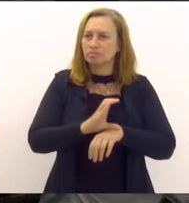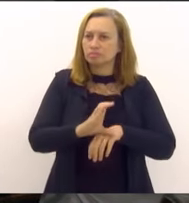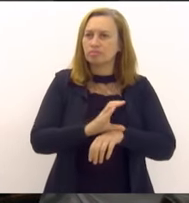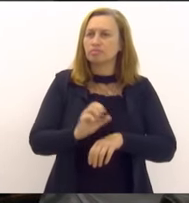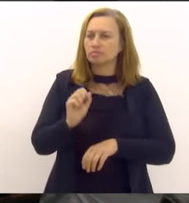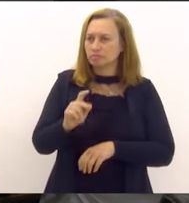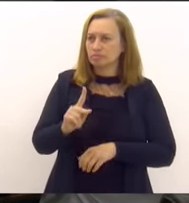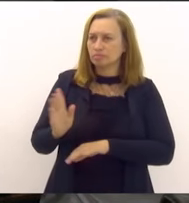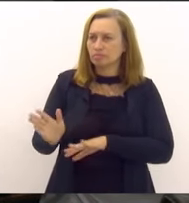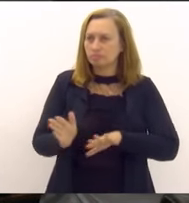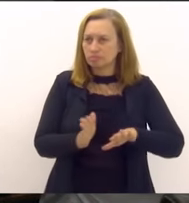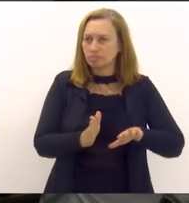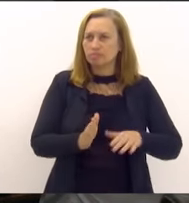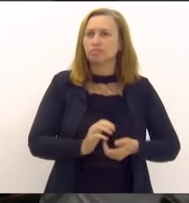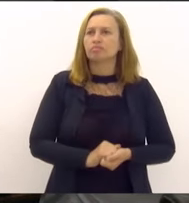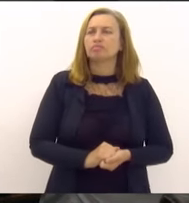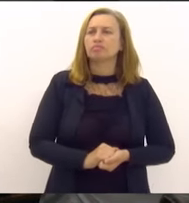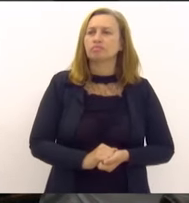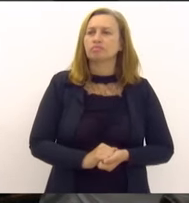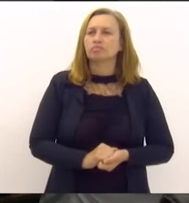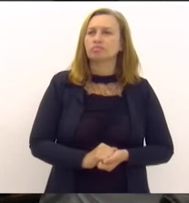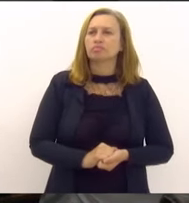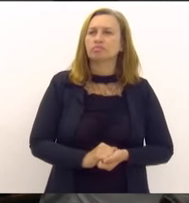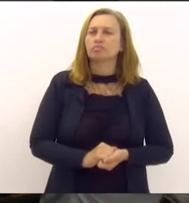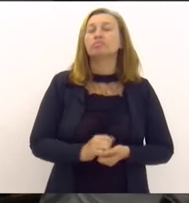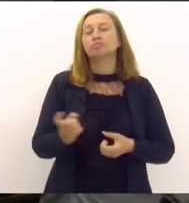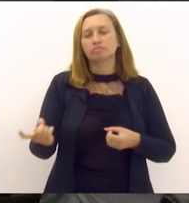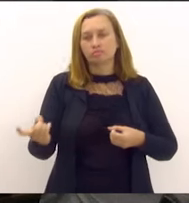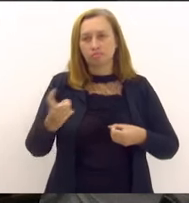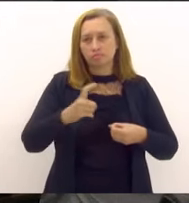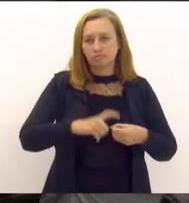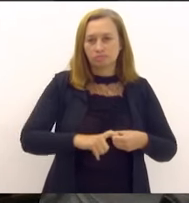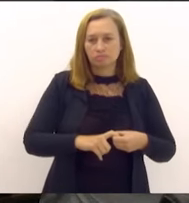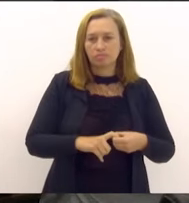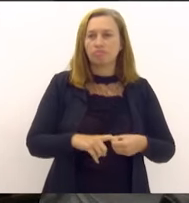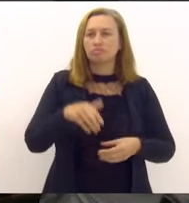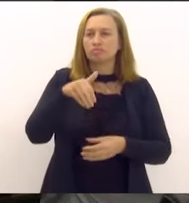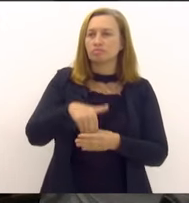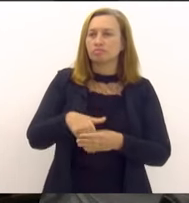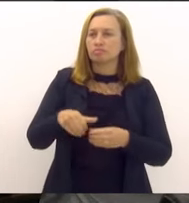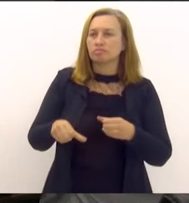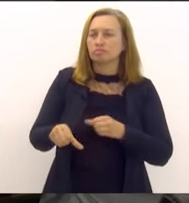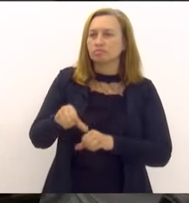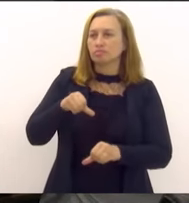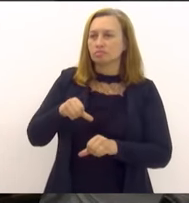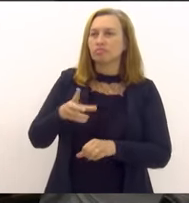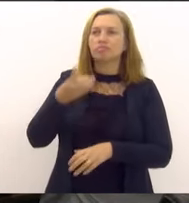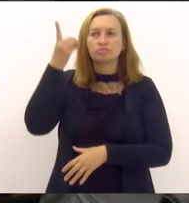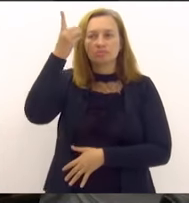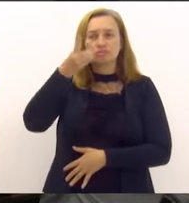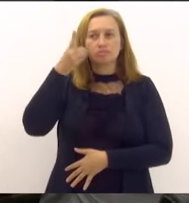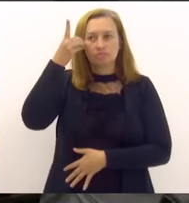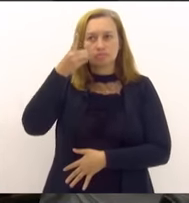então vamos e muito retornar. Muito... Voto contrário da deputada